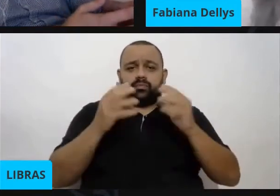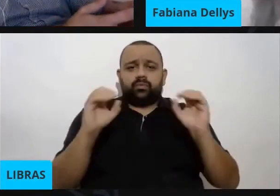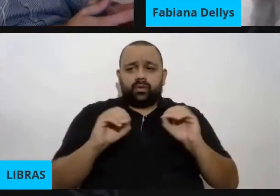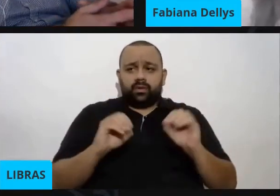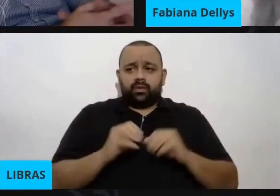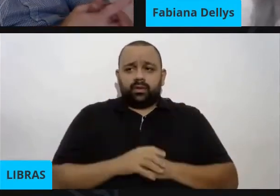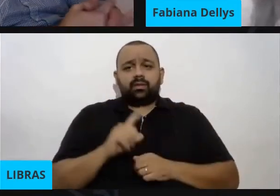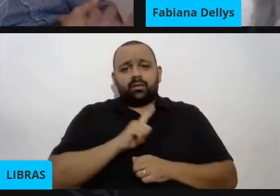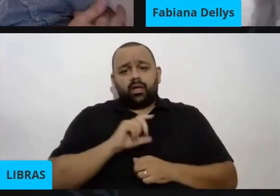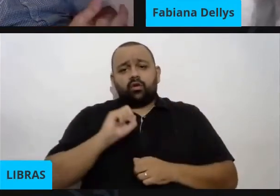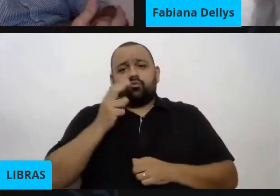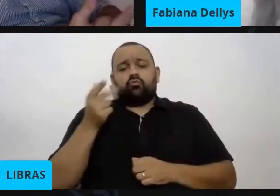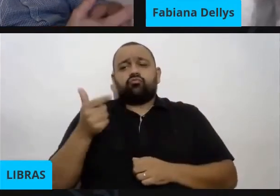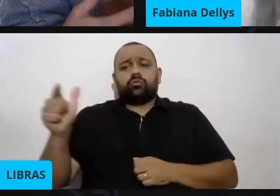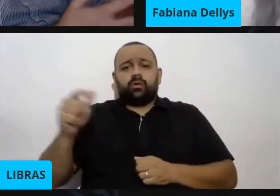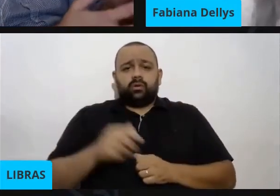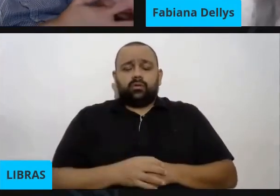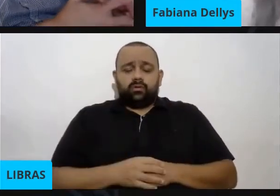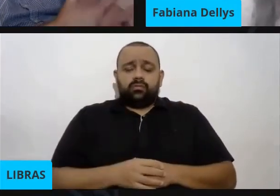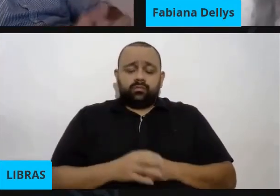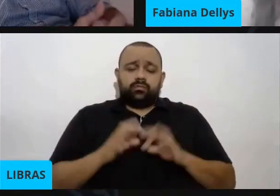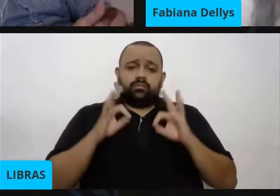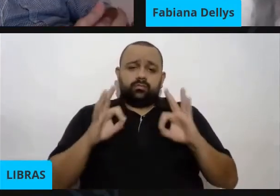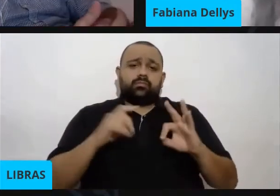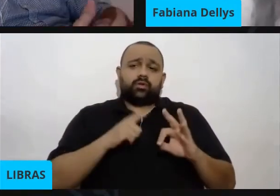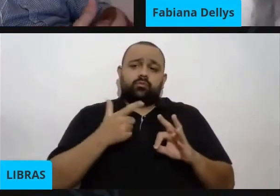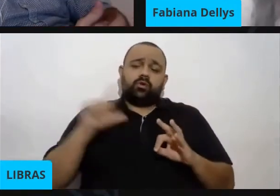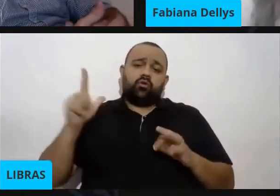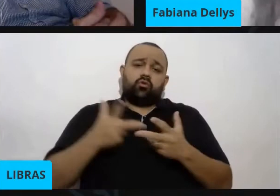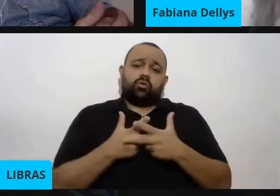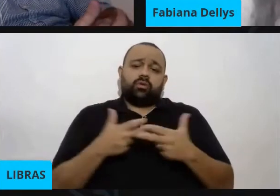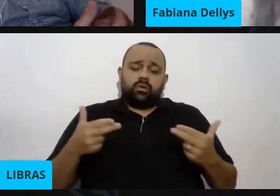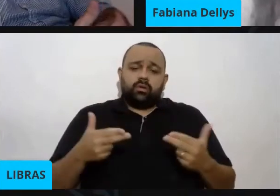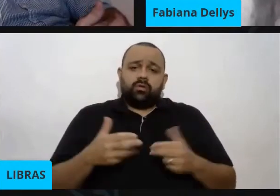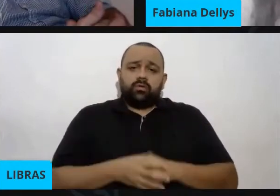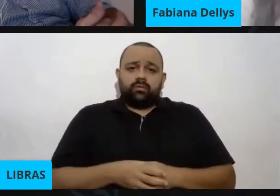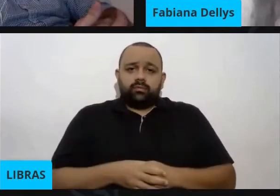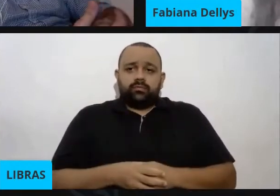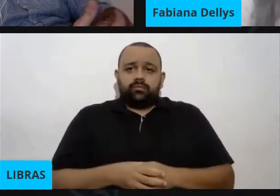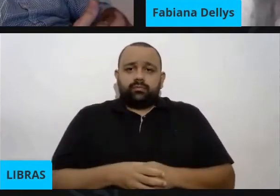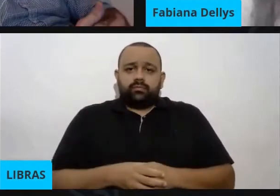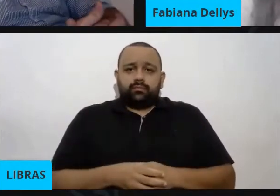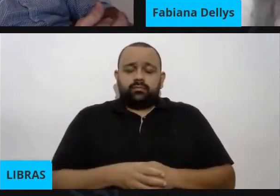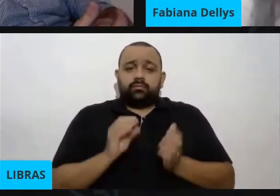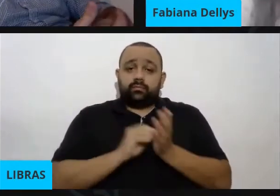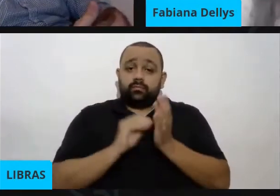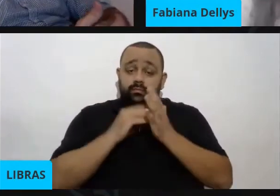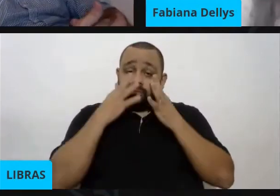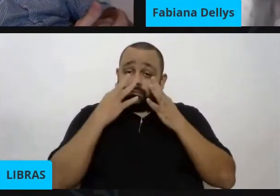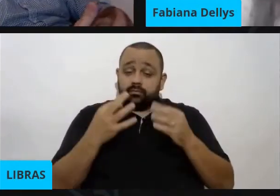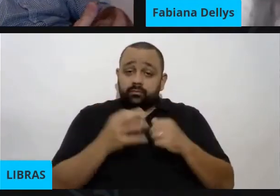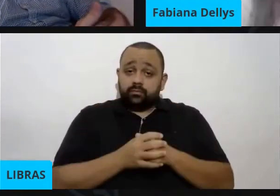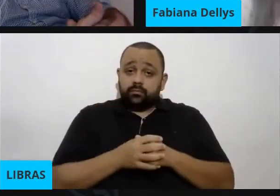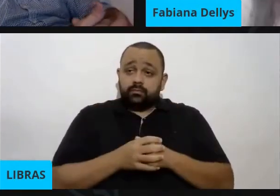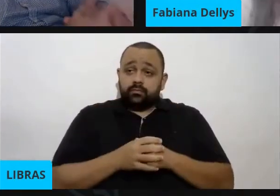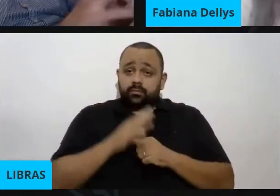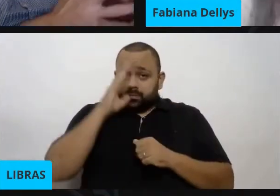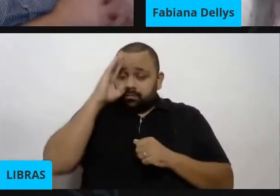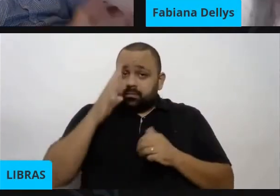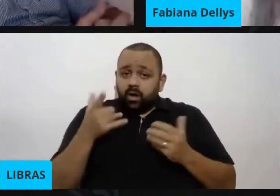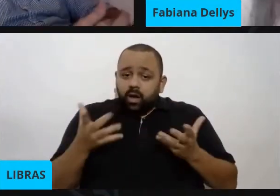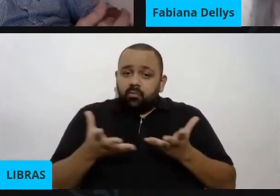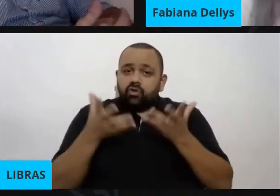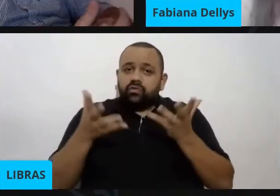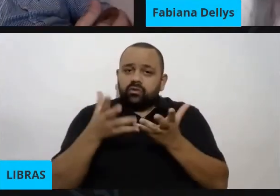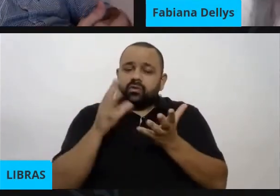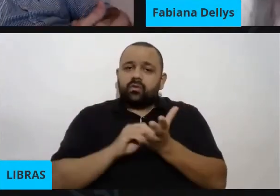não. Certamente existe algum outro fator ali que está favorecendo a dificuldade de atenção. A grande parte é motivacional, a grande